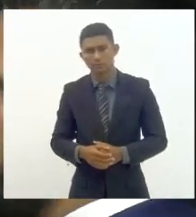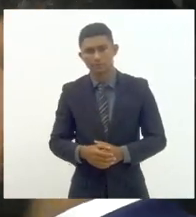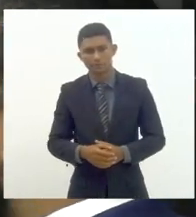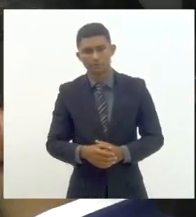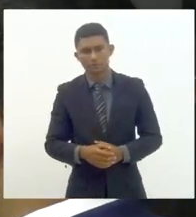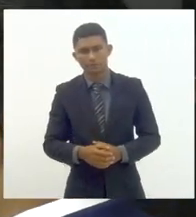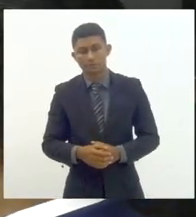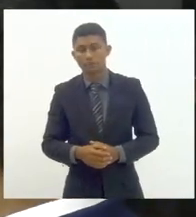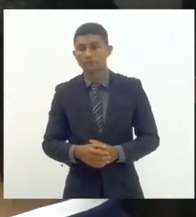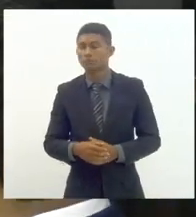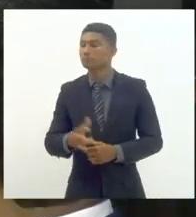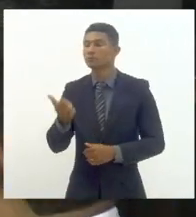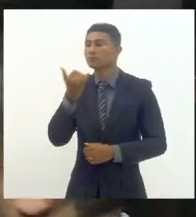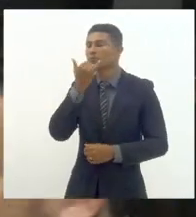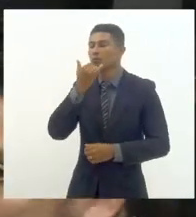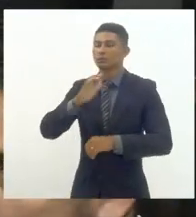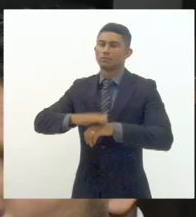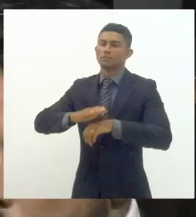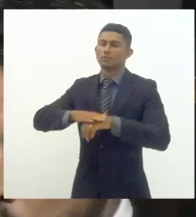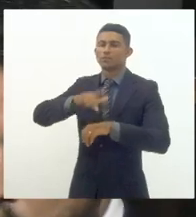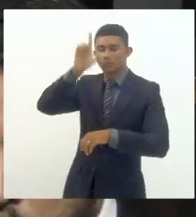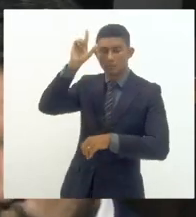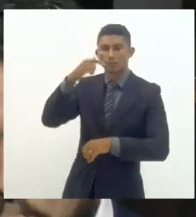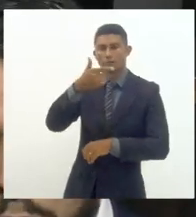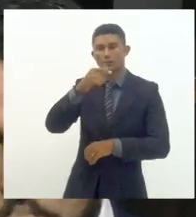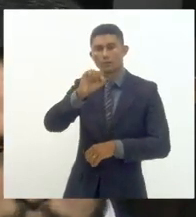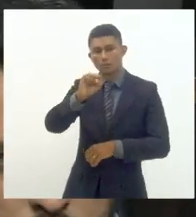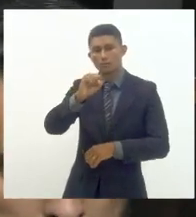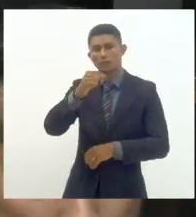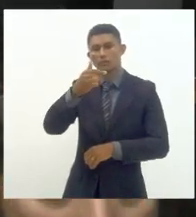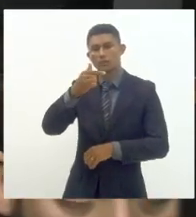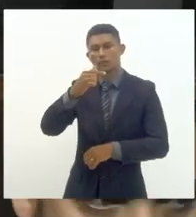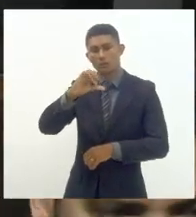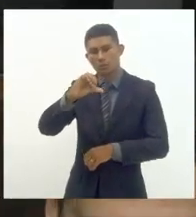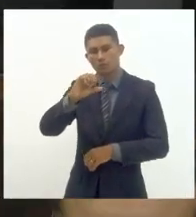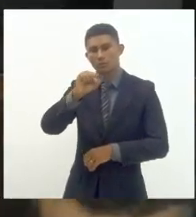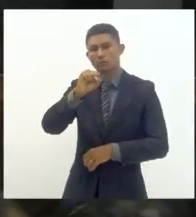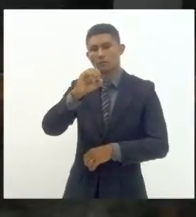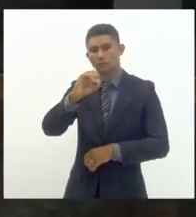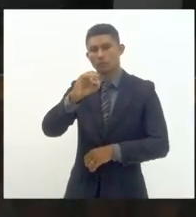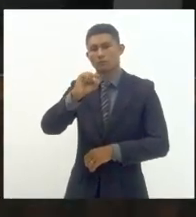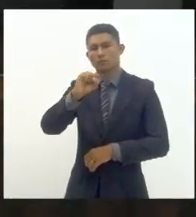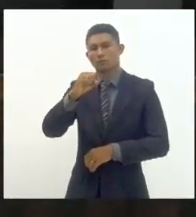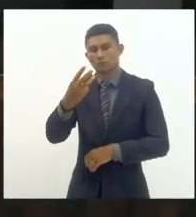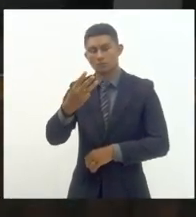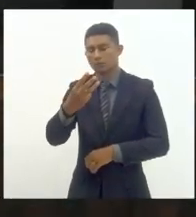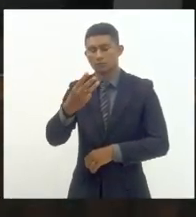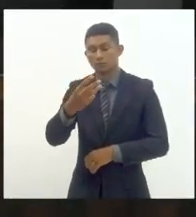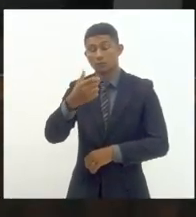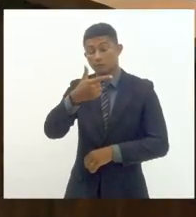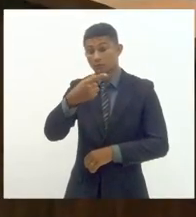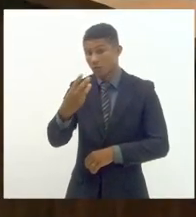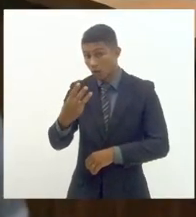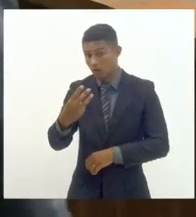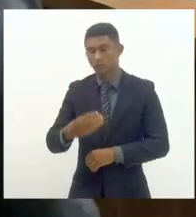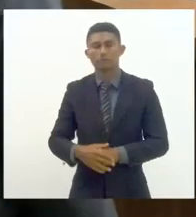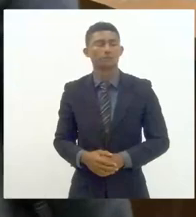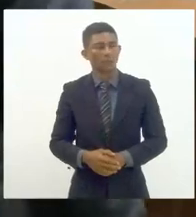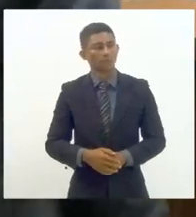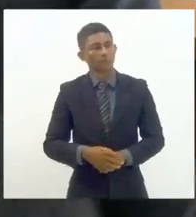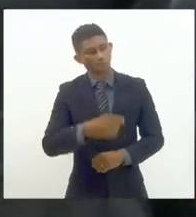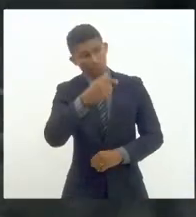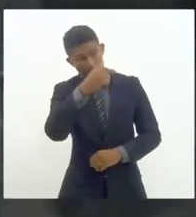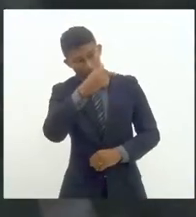79, ah, perdão, é Luiz Paulo, desculpa. 28, 79, 80 e 83. A 23. Então, a